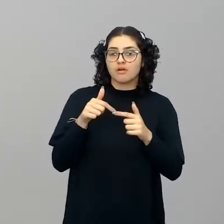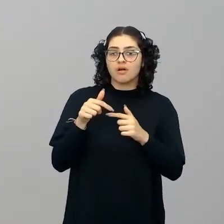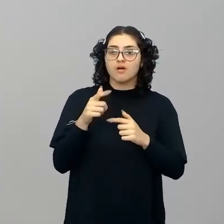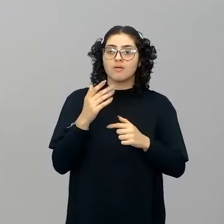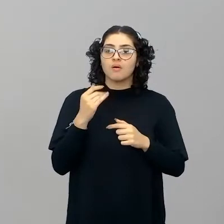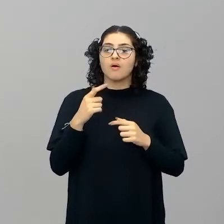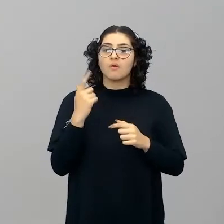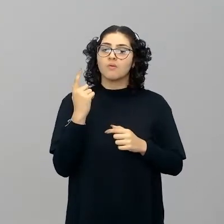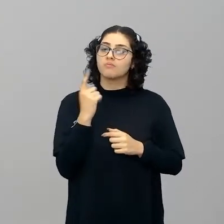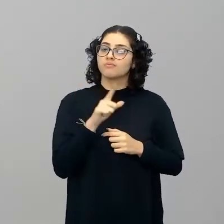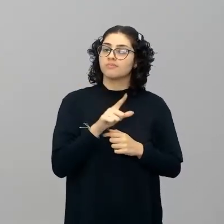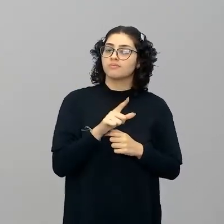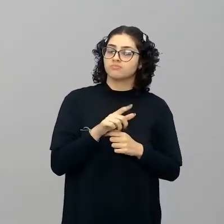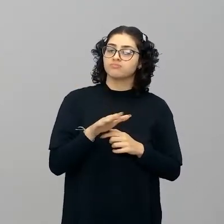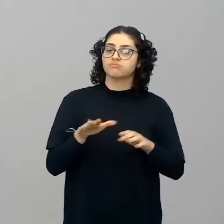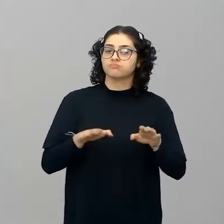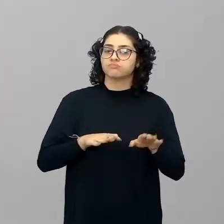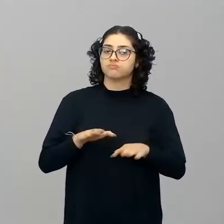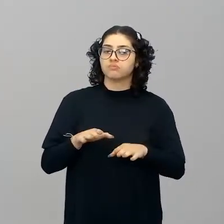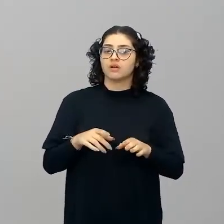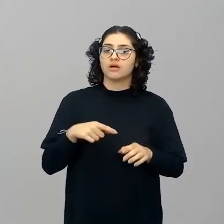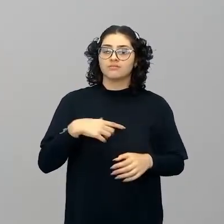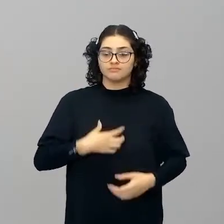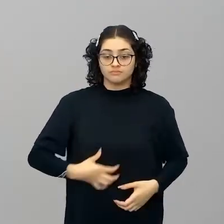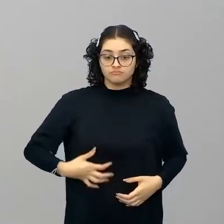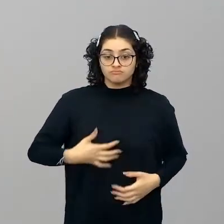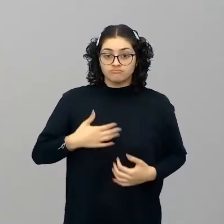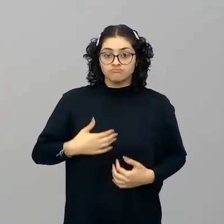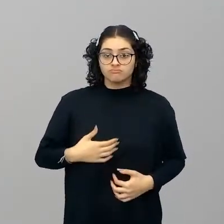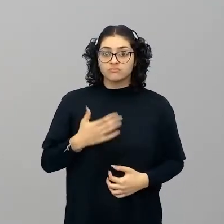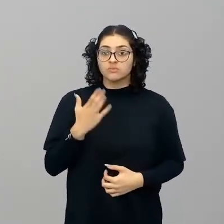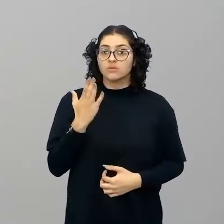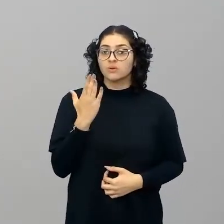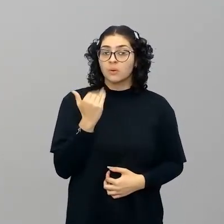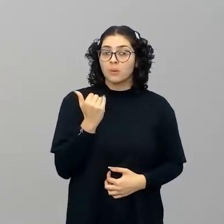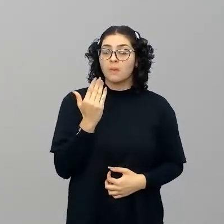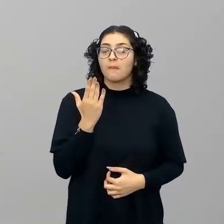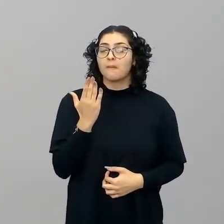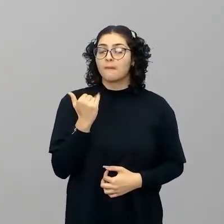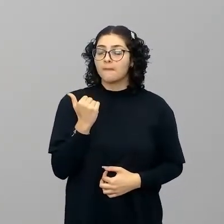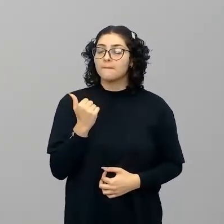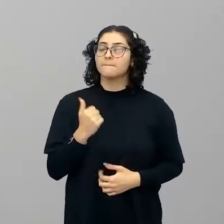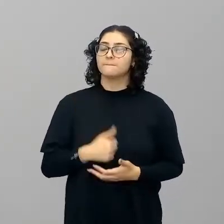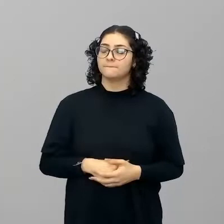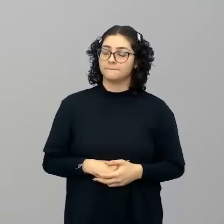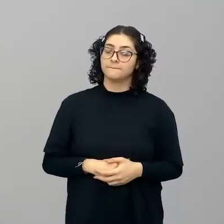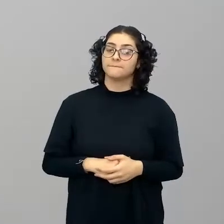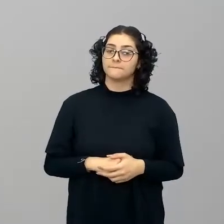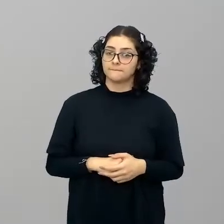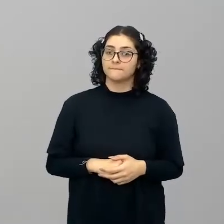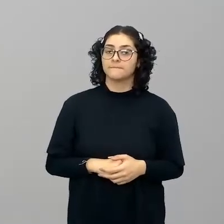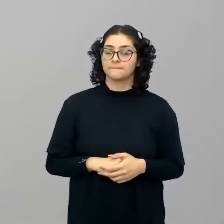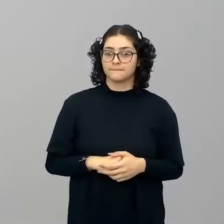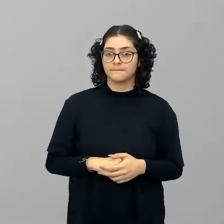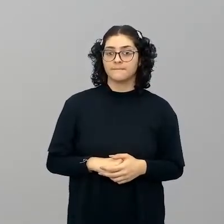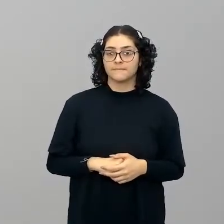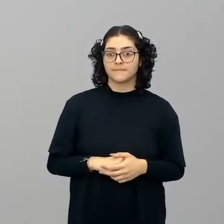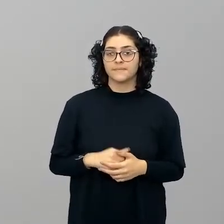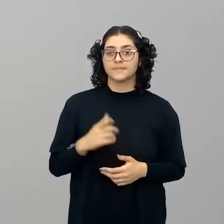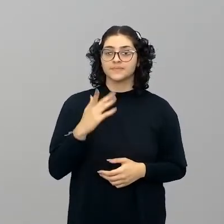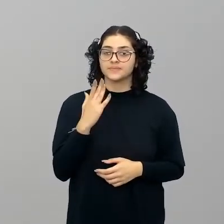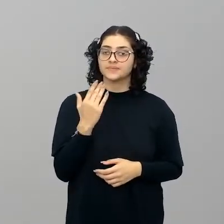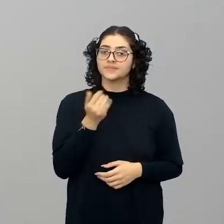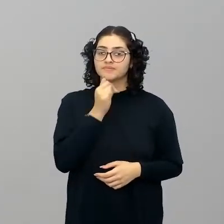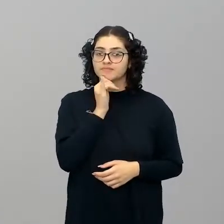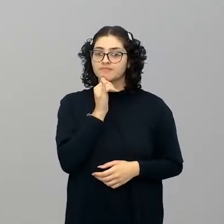a movimentação, né, do meu estômago, né, os movimentos peristálticos, né, que é o que a gente chama, que é a movimentação,